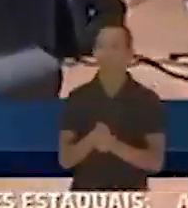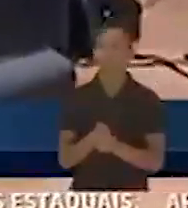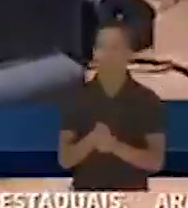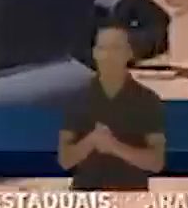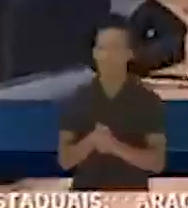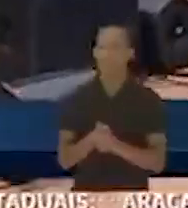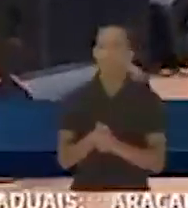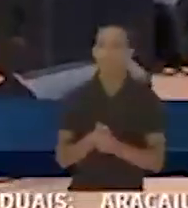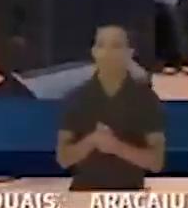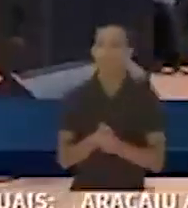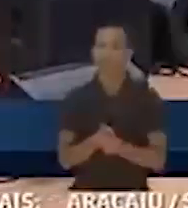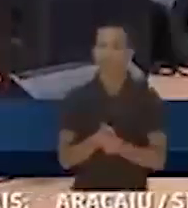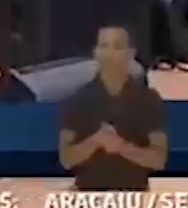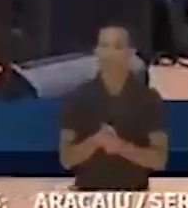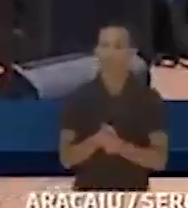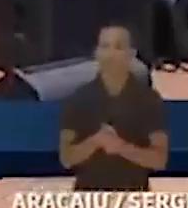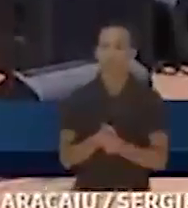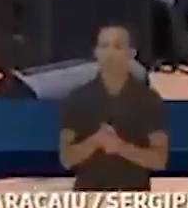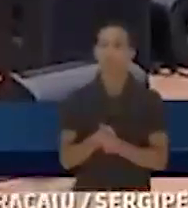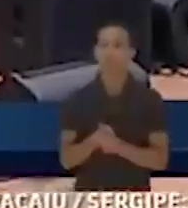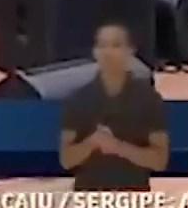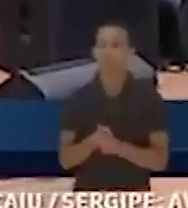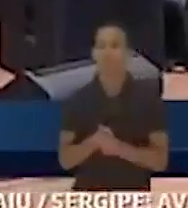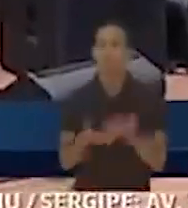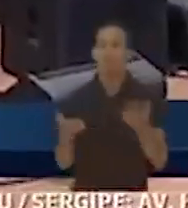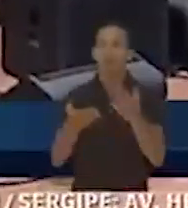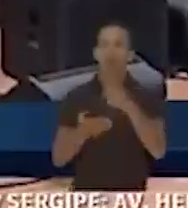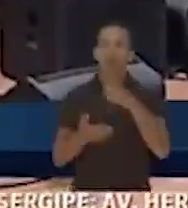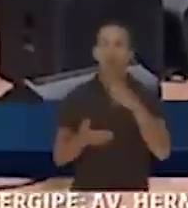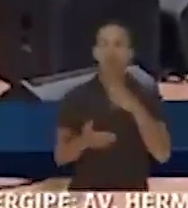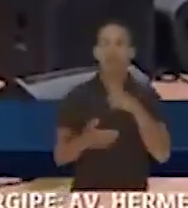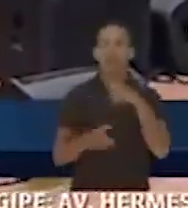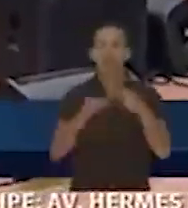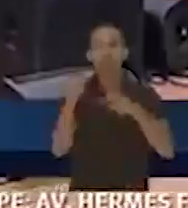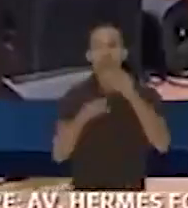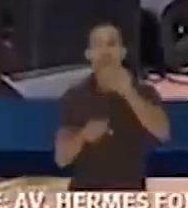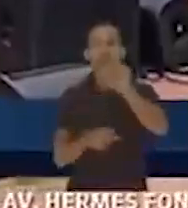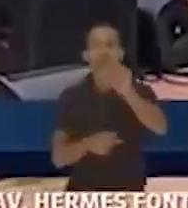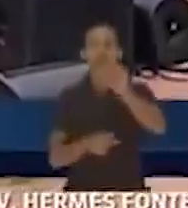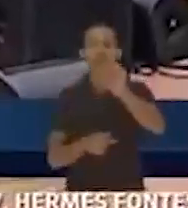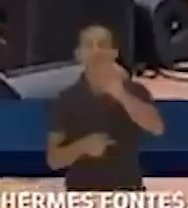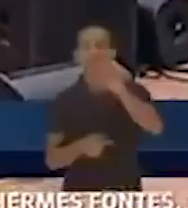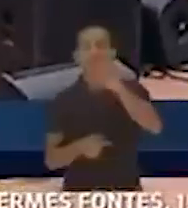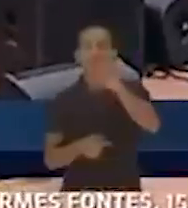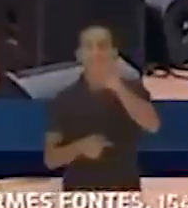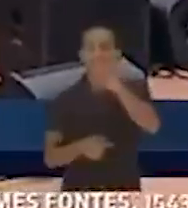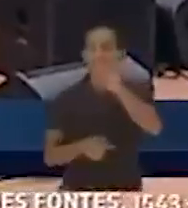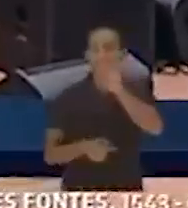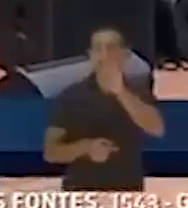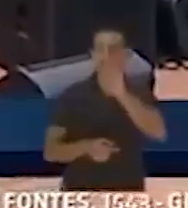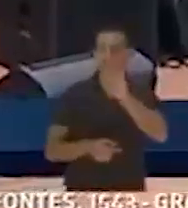É irmão Lázaro, né? Lázaro. Ele é senador agora, eu acho, senador. Senador da República, é.